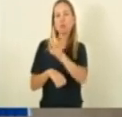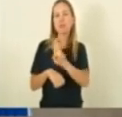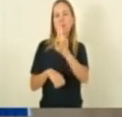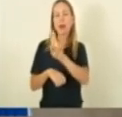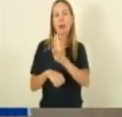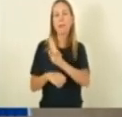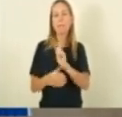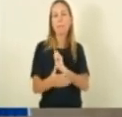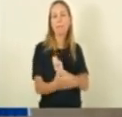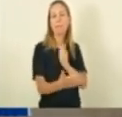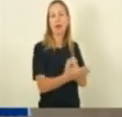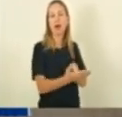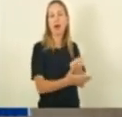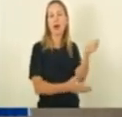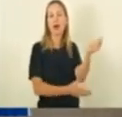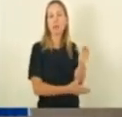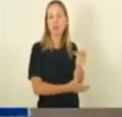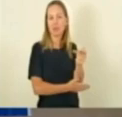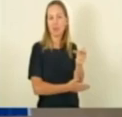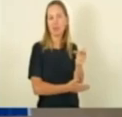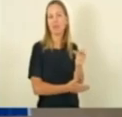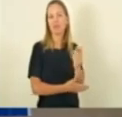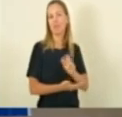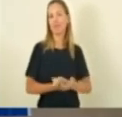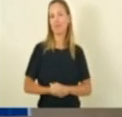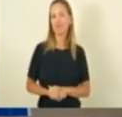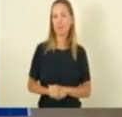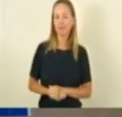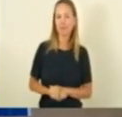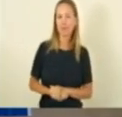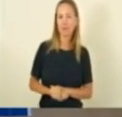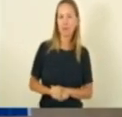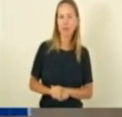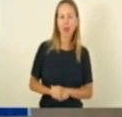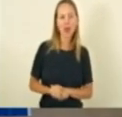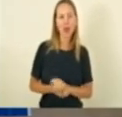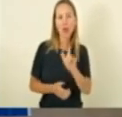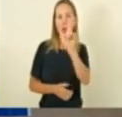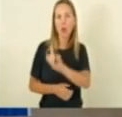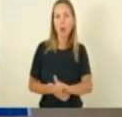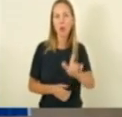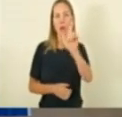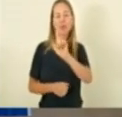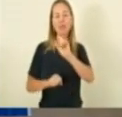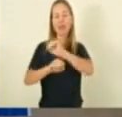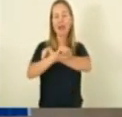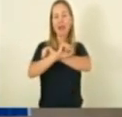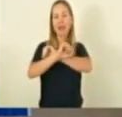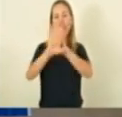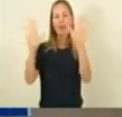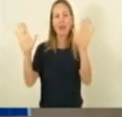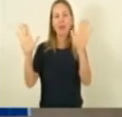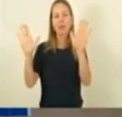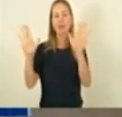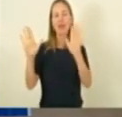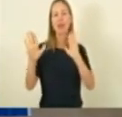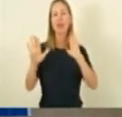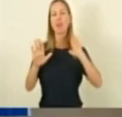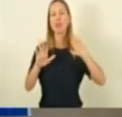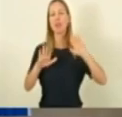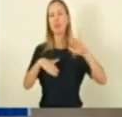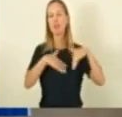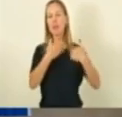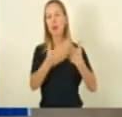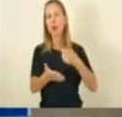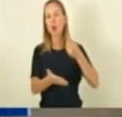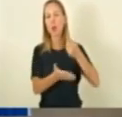para pagamento de aposentados ou pensionistas. Essa era a coisa mais óbvia do mundo. Depois de muita